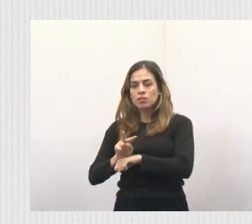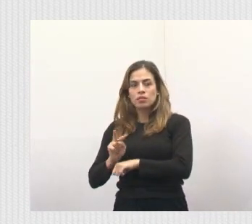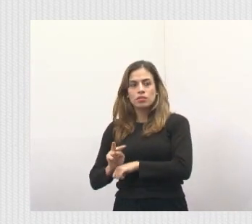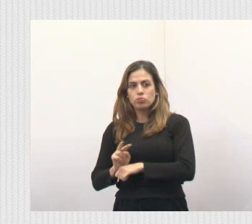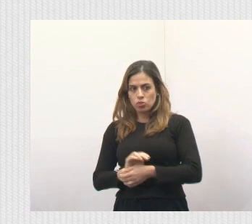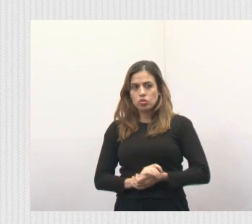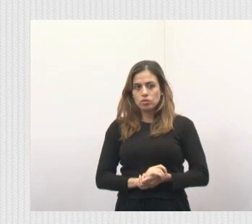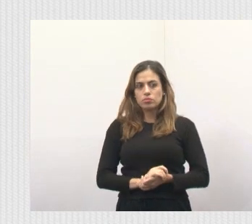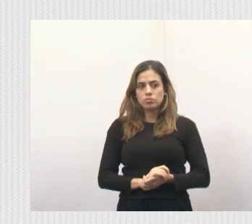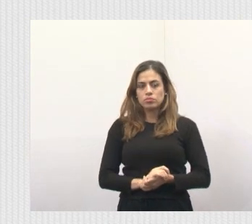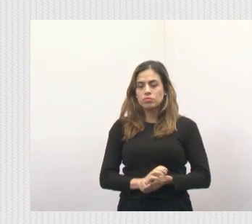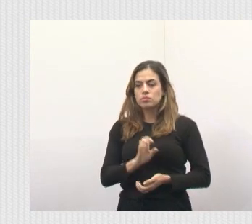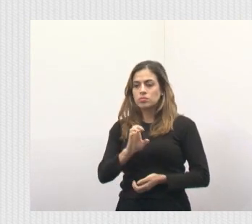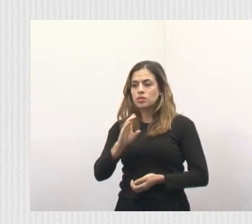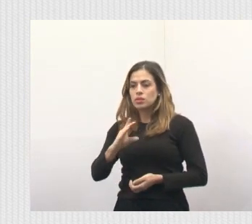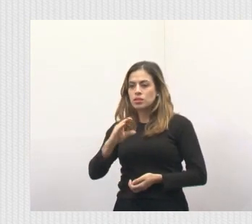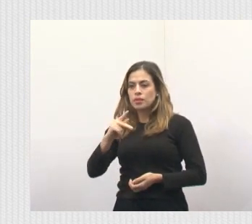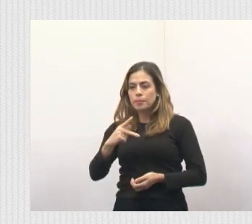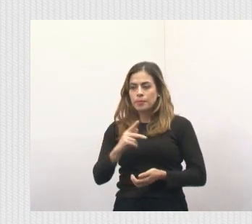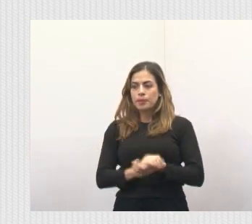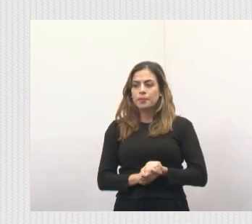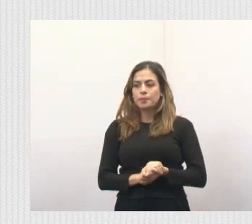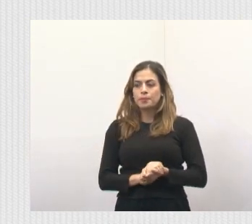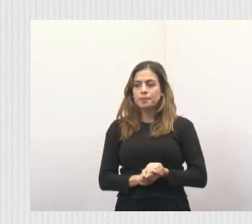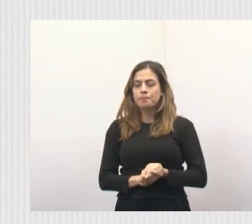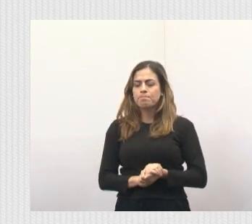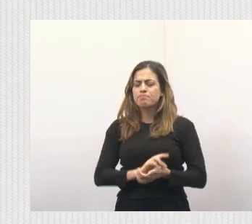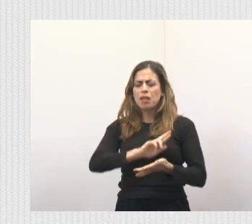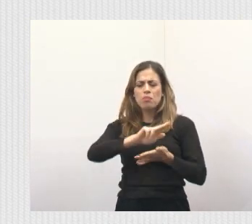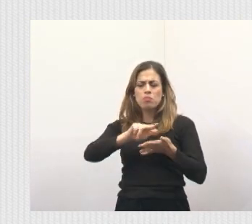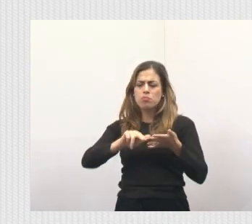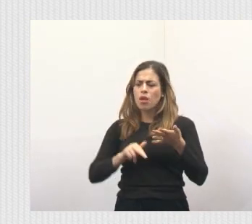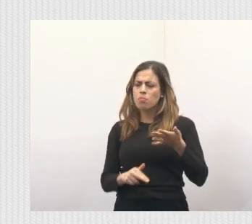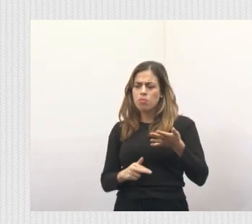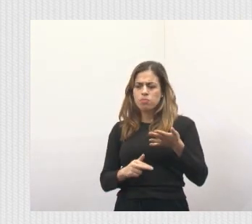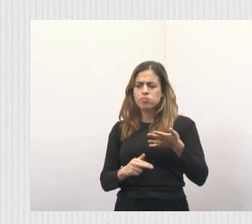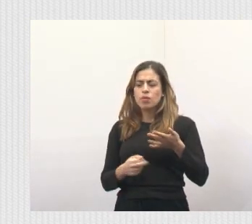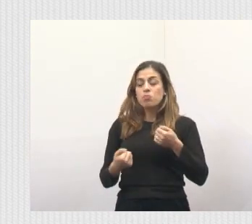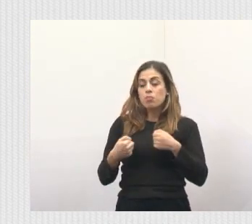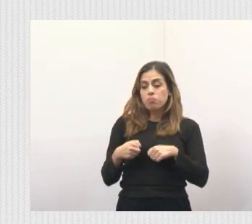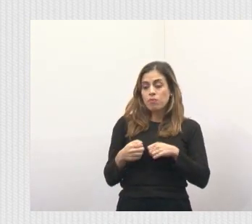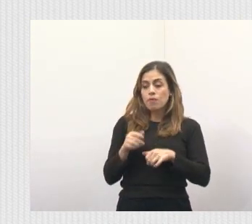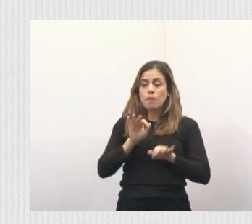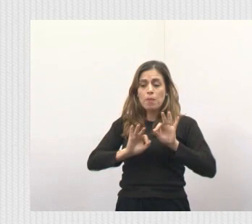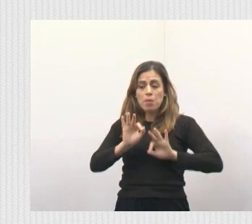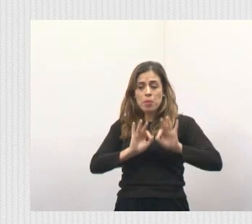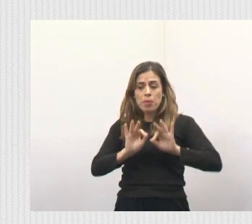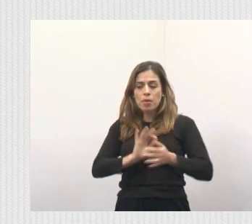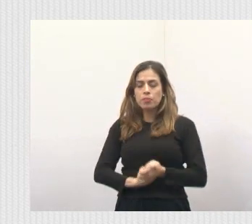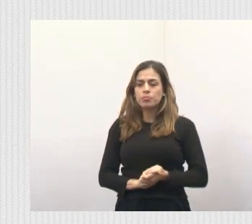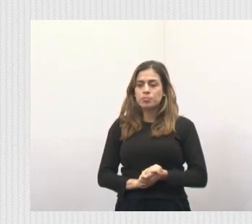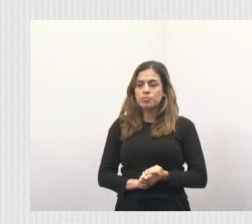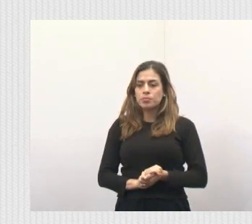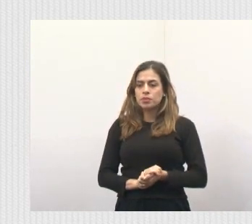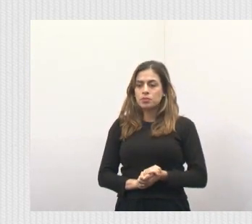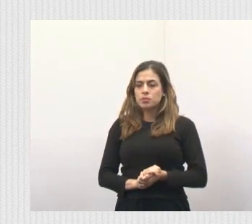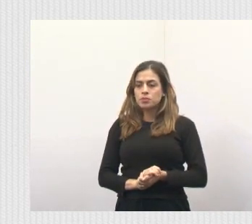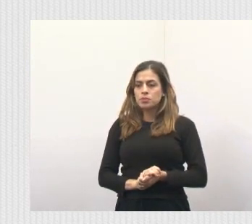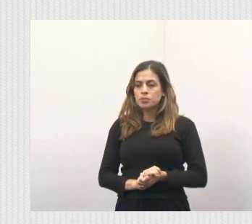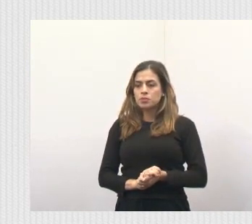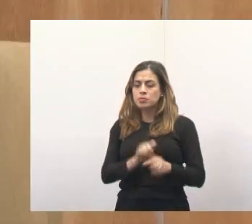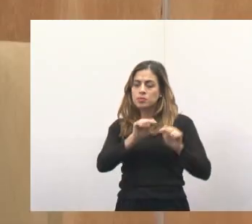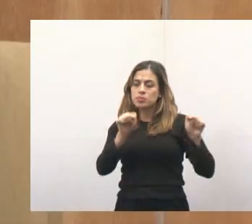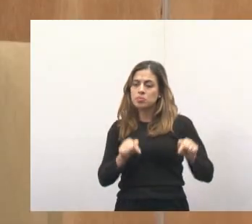um RCP, que é a reanimação cardiopulmonar, dentre outros procedimentos aí da área. E aí o gabinete separou aqui